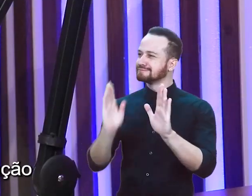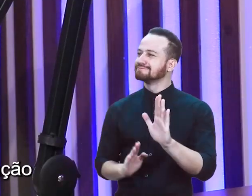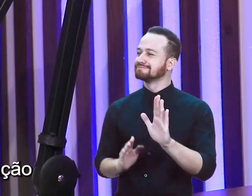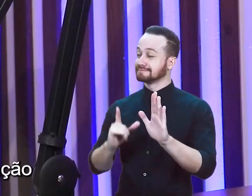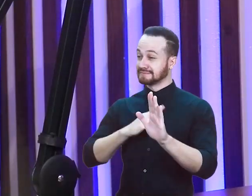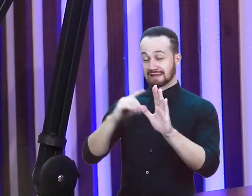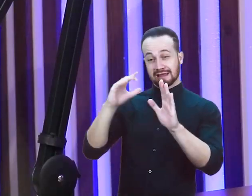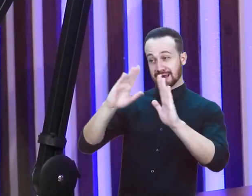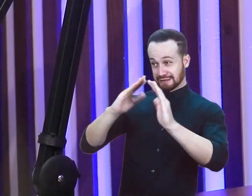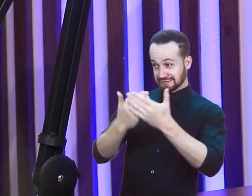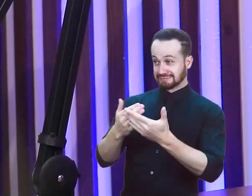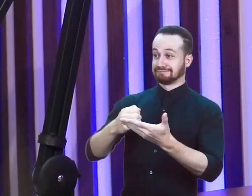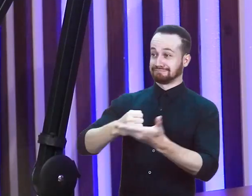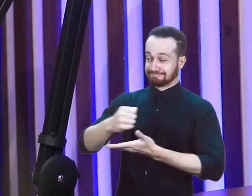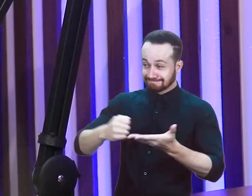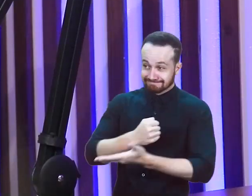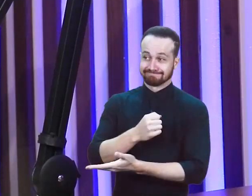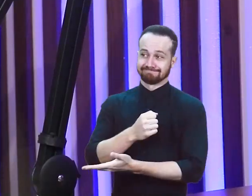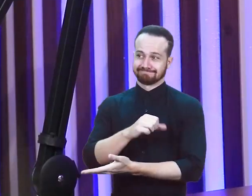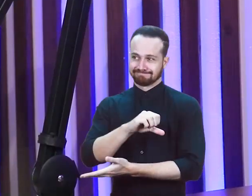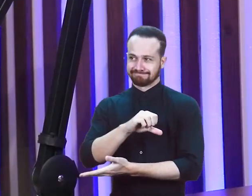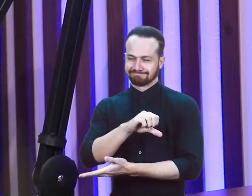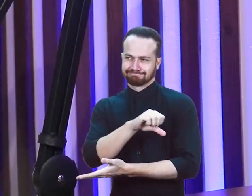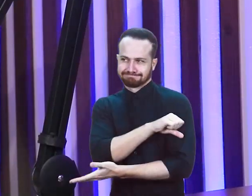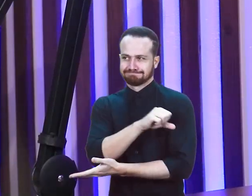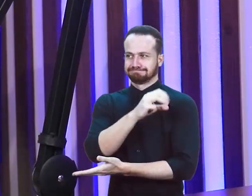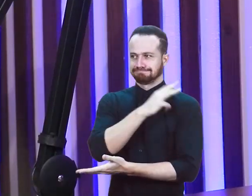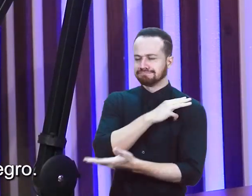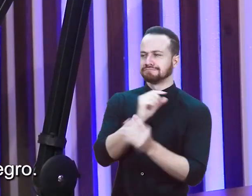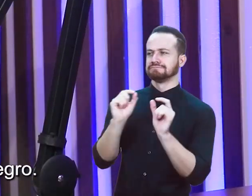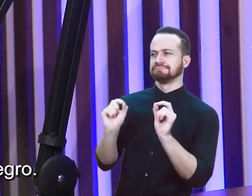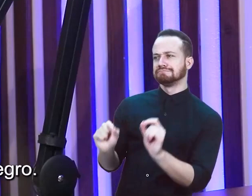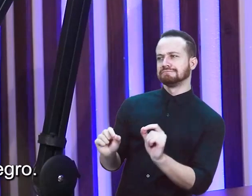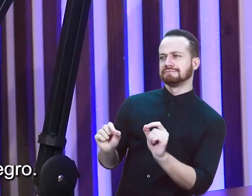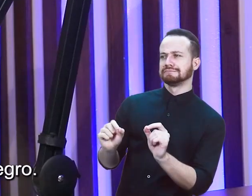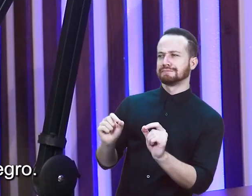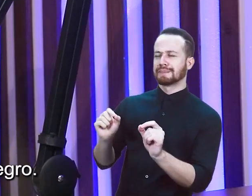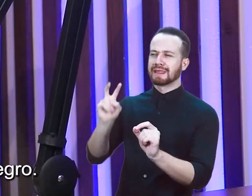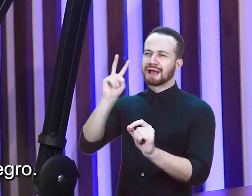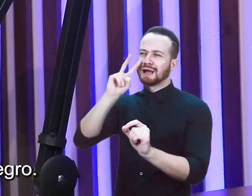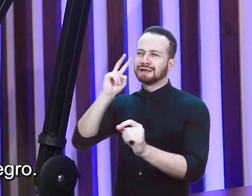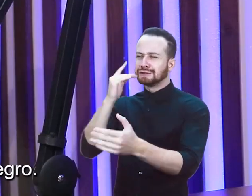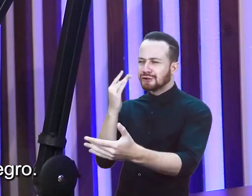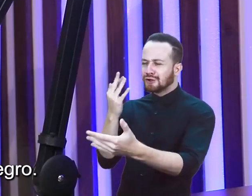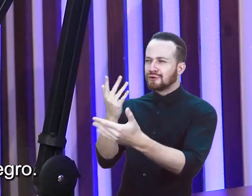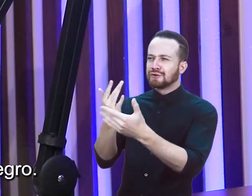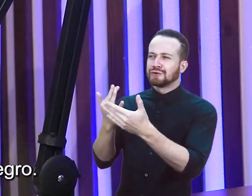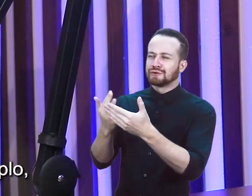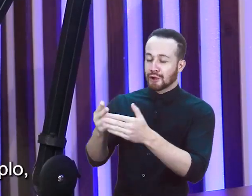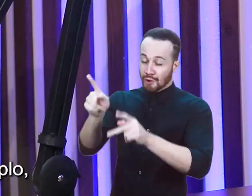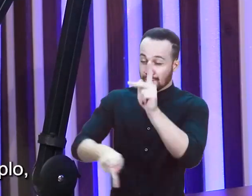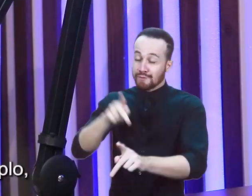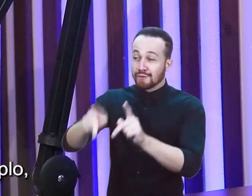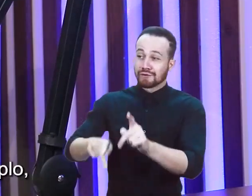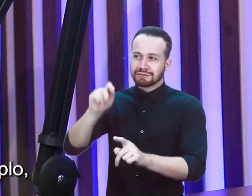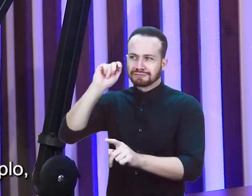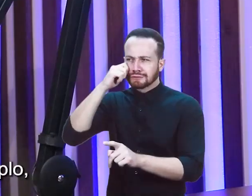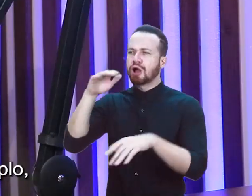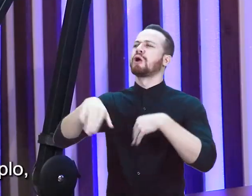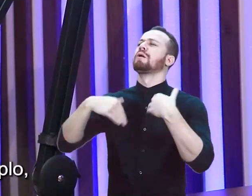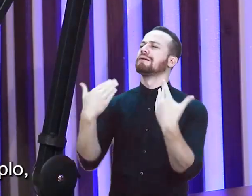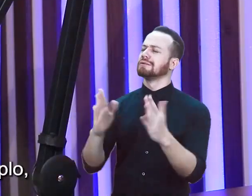da educação básica e a história da África e do povo negro. Qual